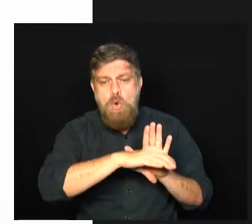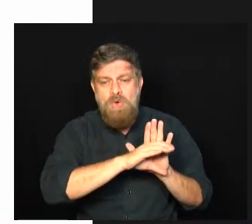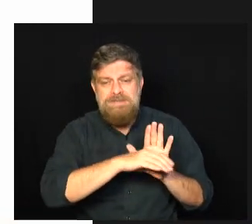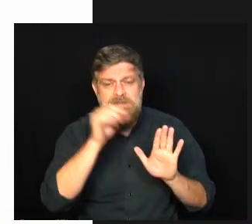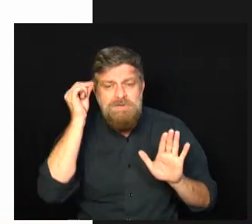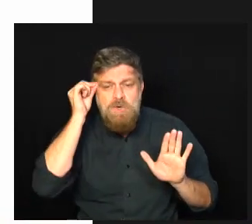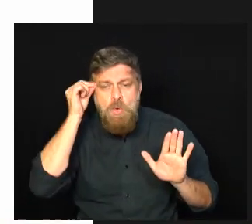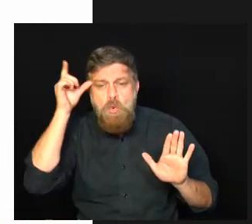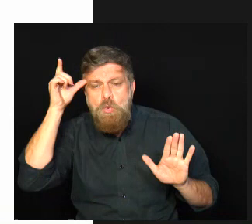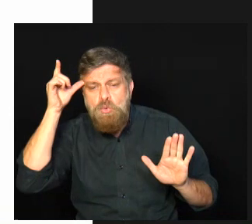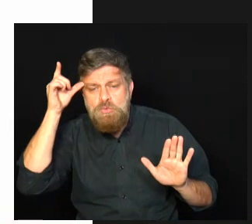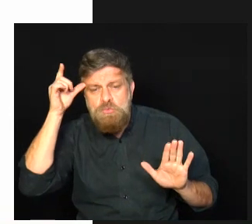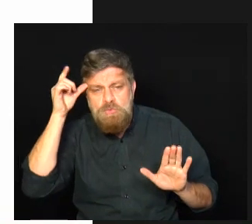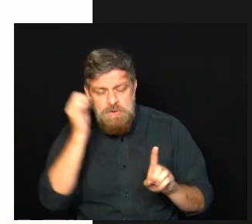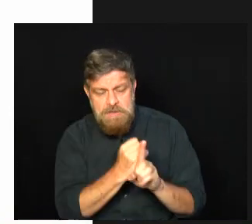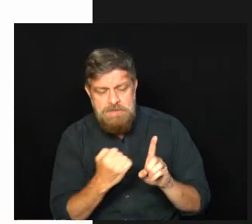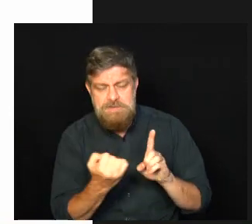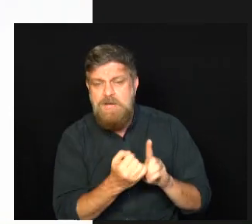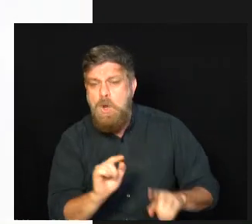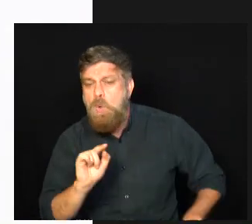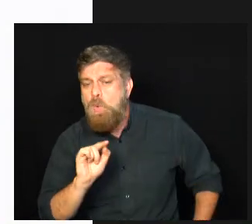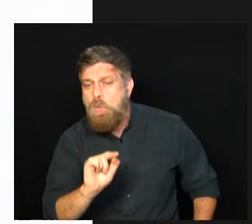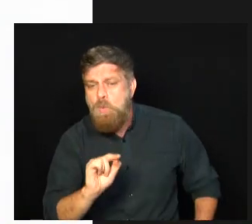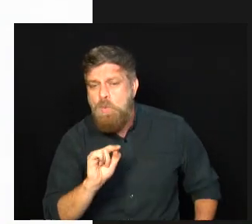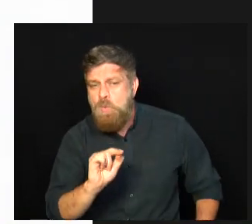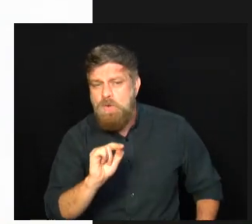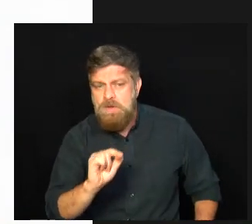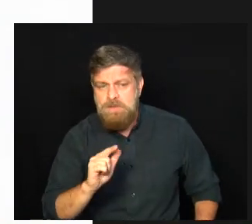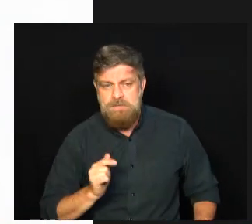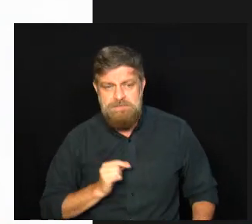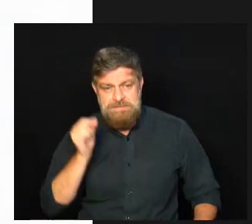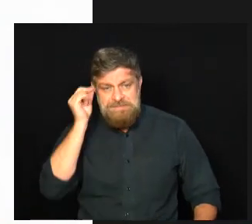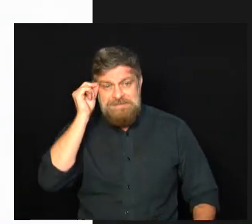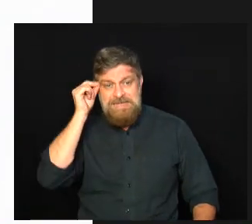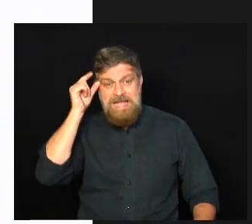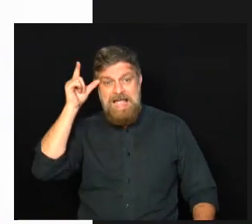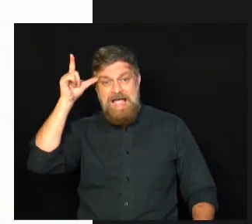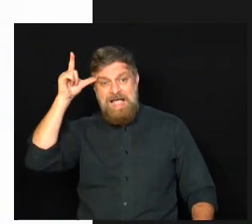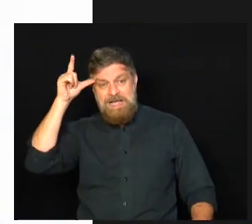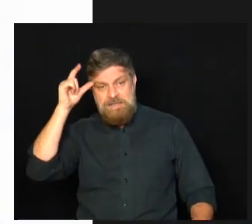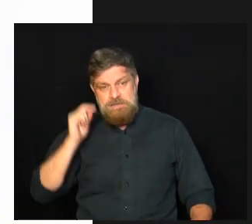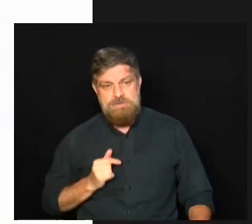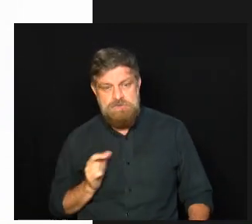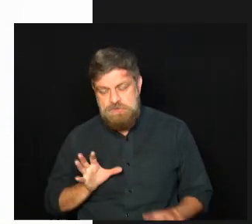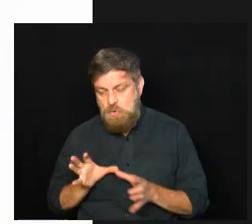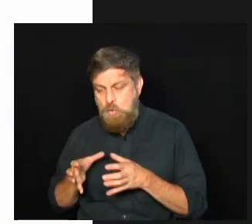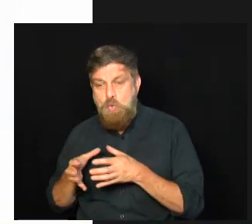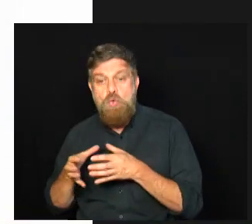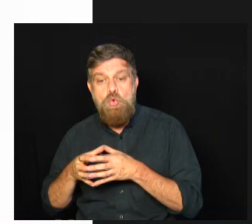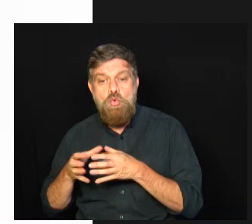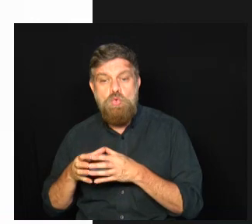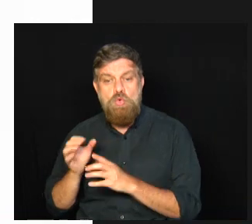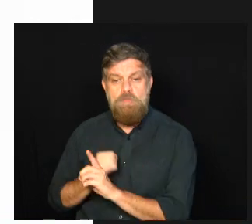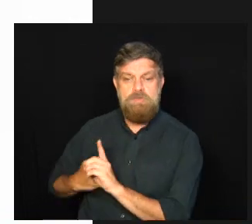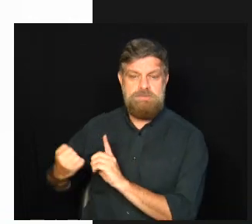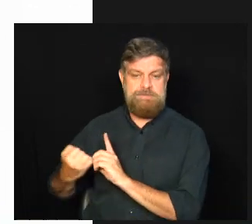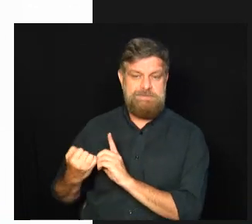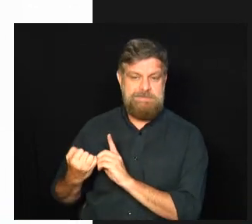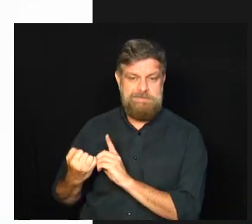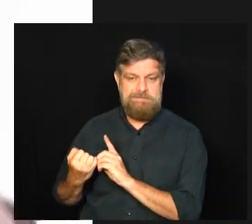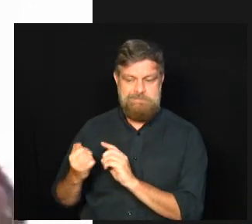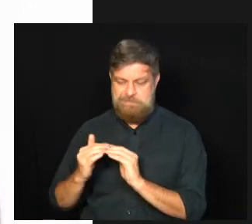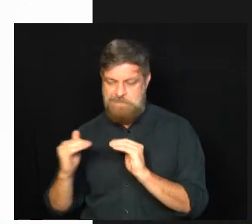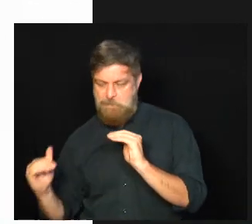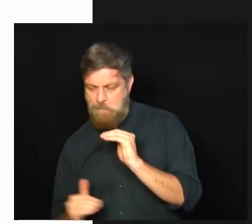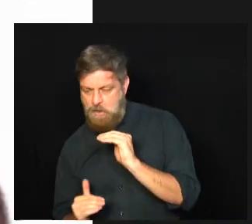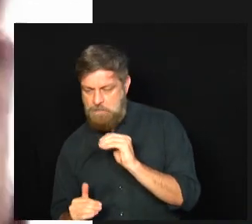cultural como sendo a cultura da sua própria camada social. Por quê? Porque